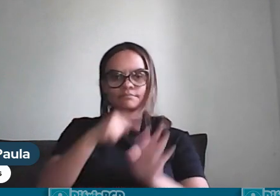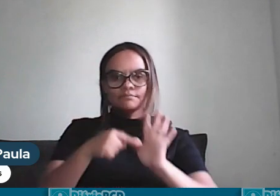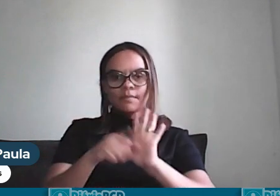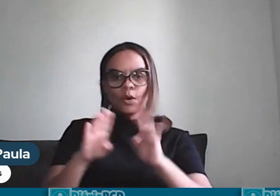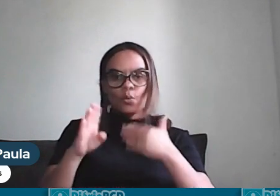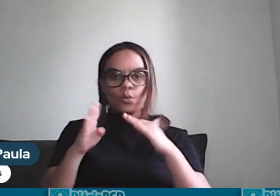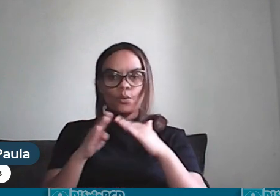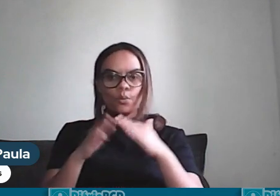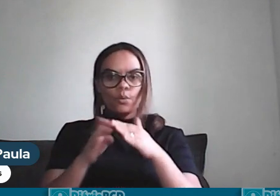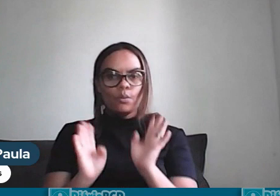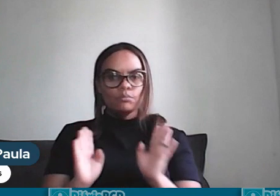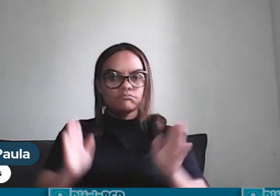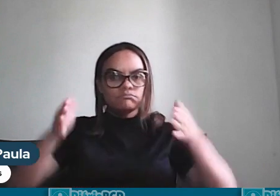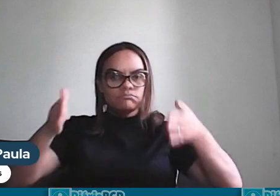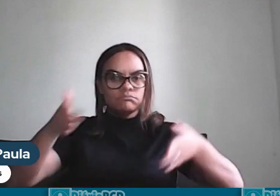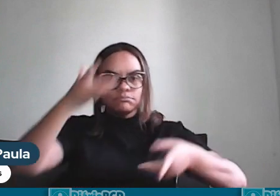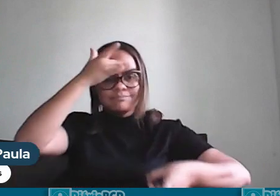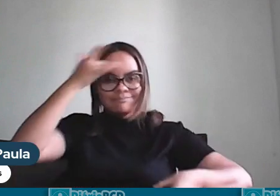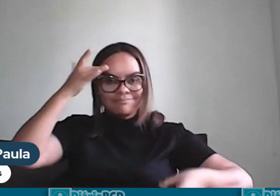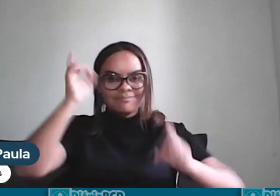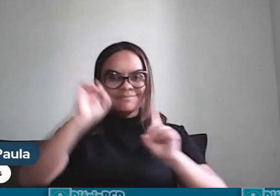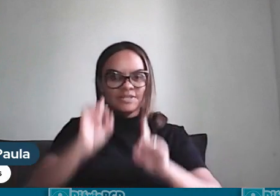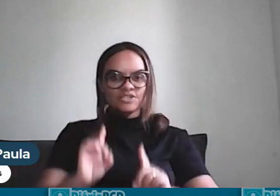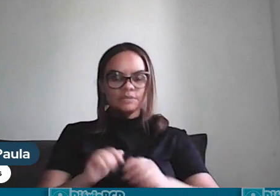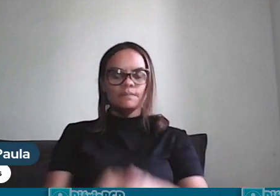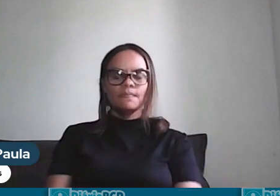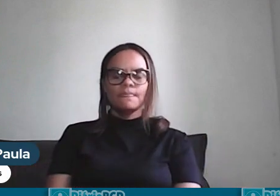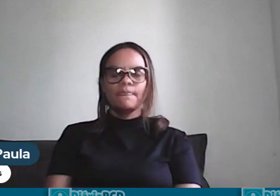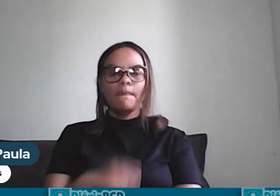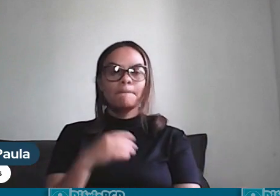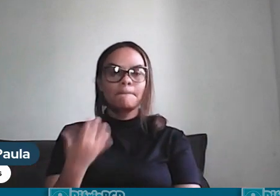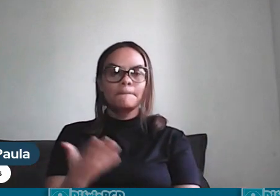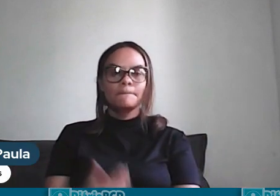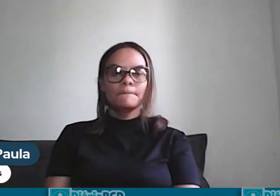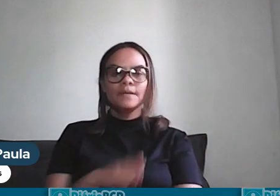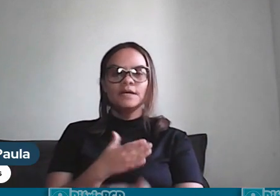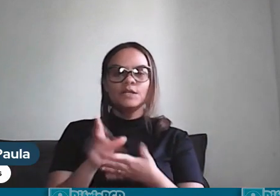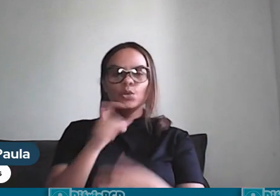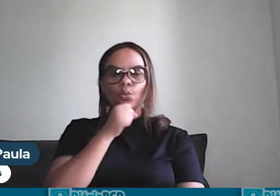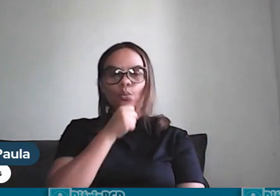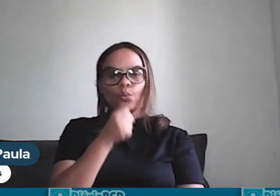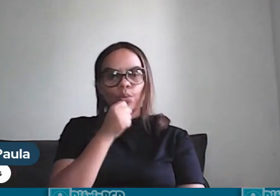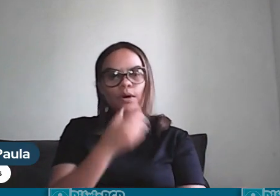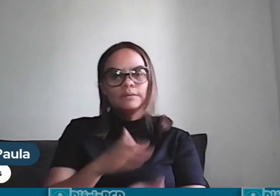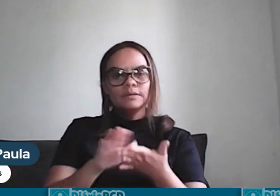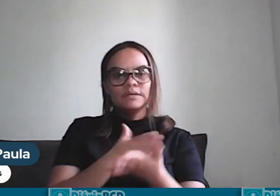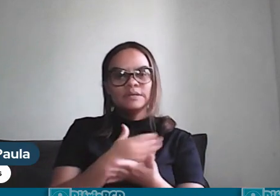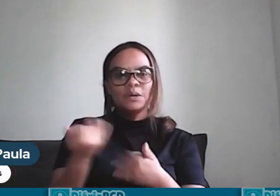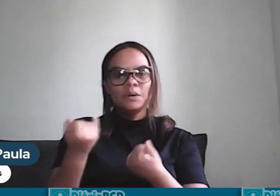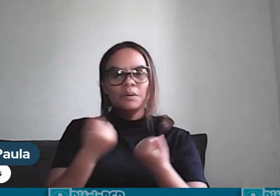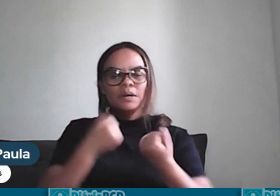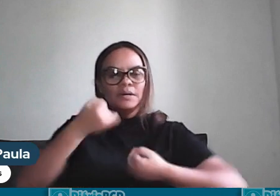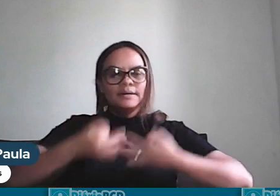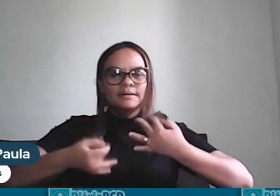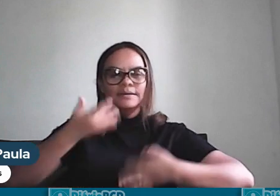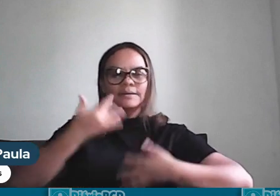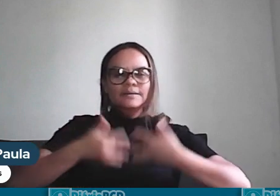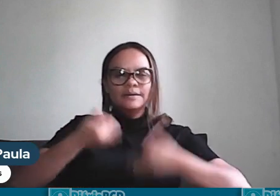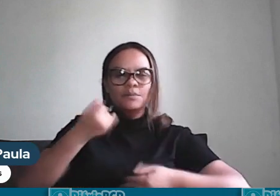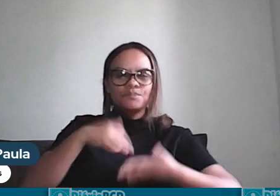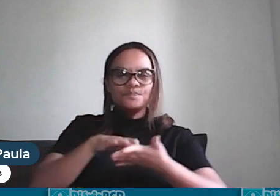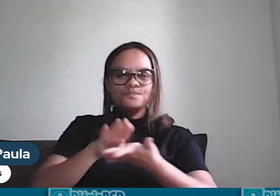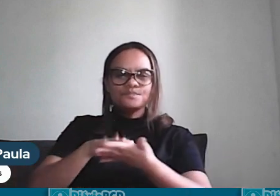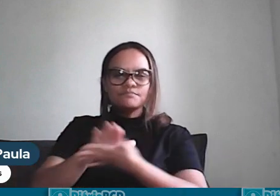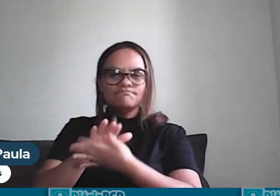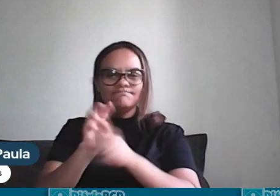Domiciliar voltada à pessoa com deficiência. E algumas entrevistas, alguns comentários, matérias